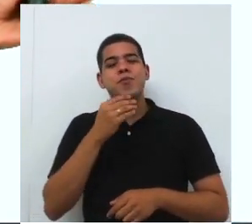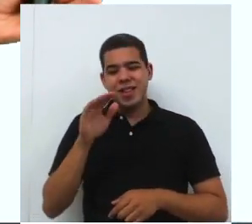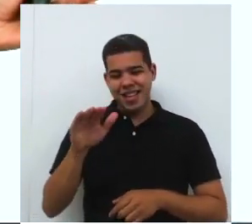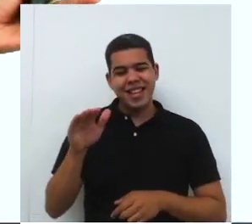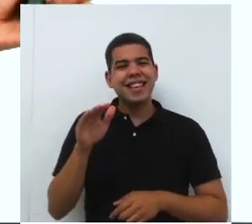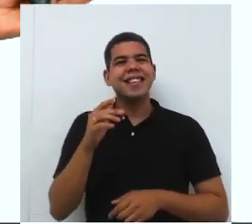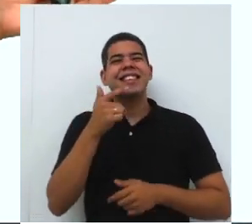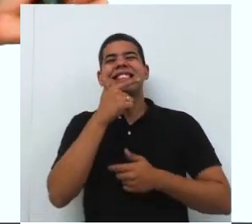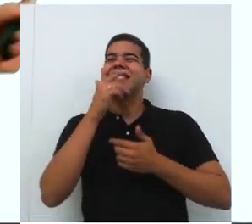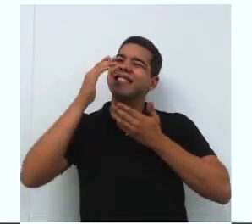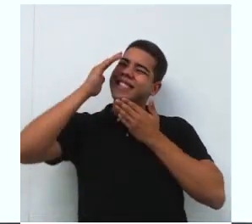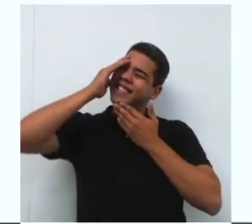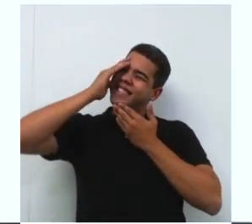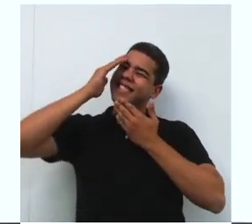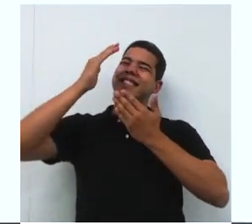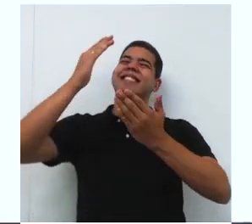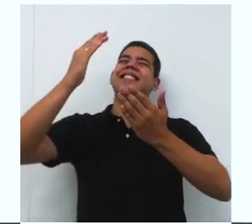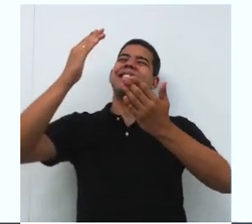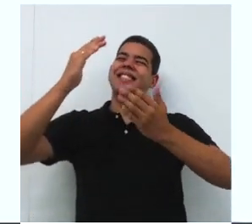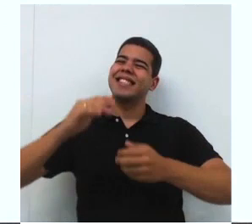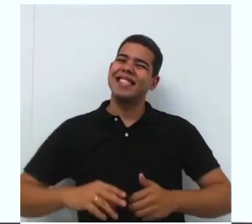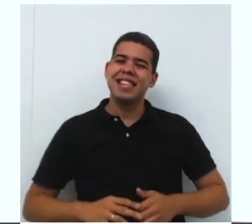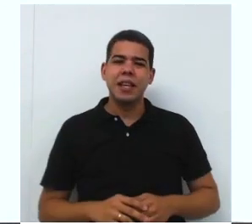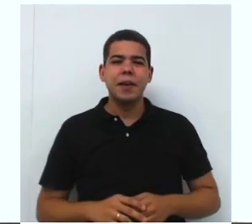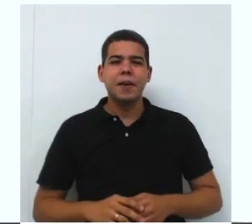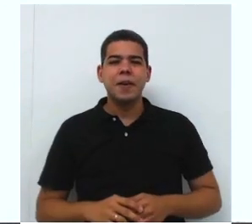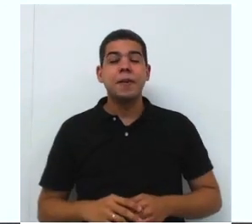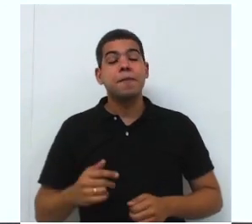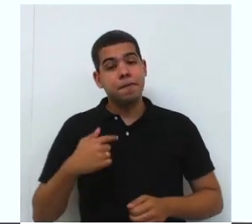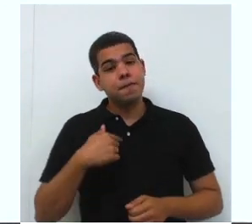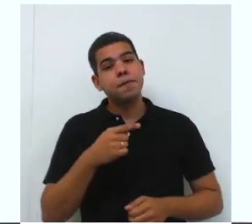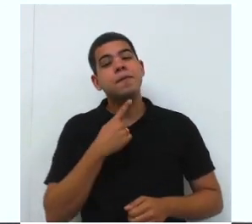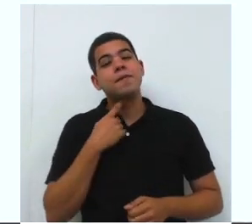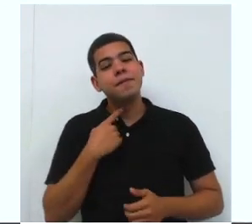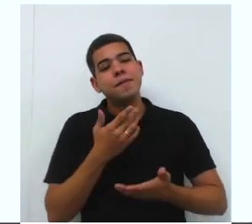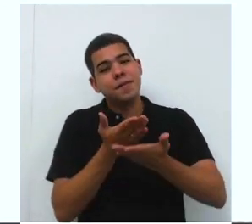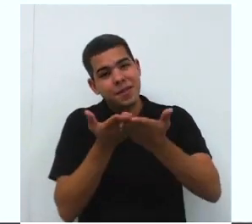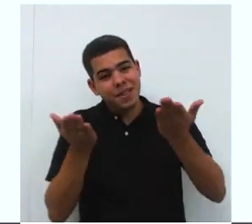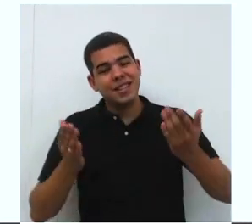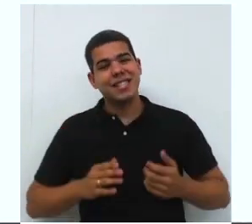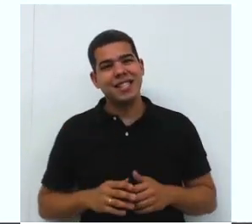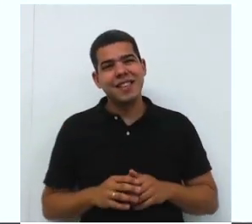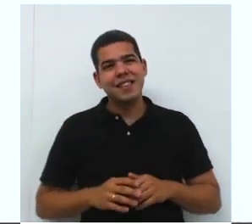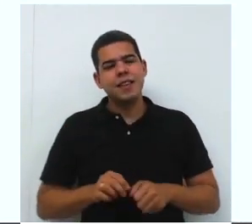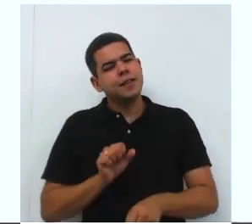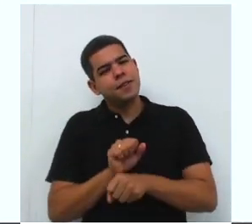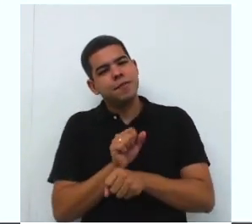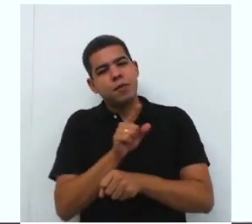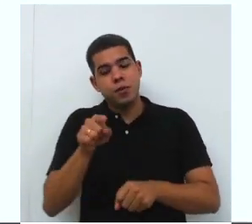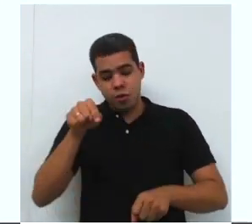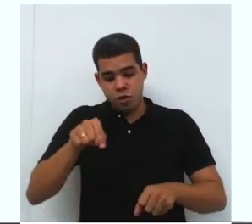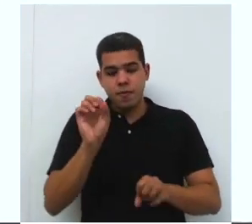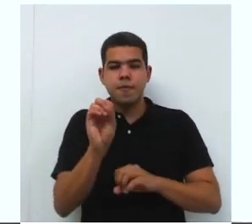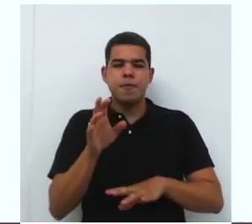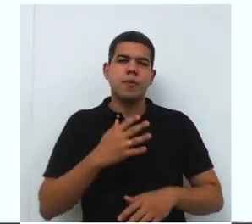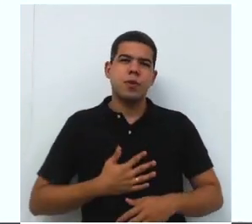feliz, agradecendo por tudo de bom que ele teve na vida. E é isso que eu desejo a vocês. Espero